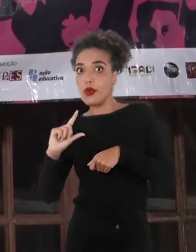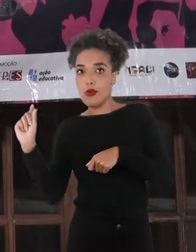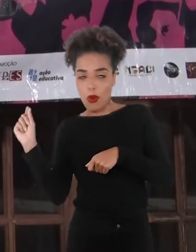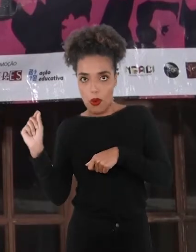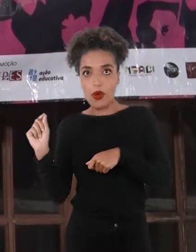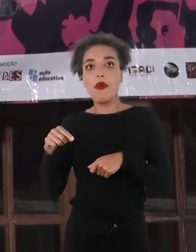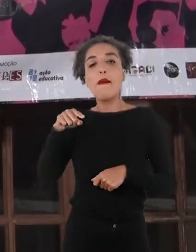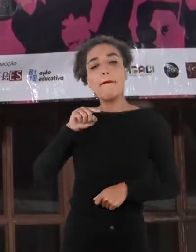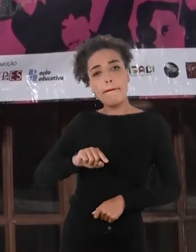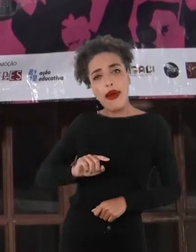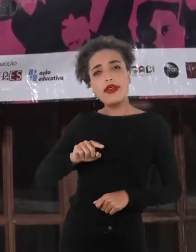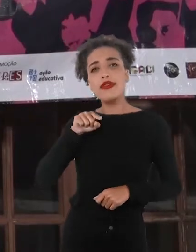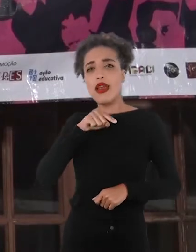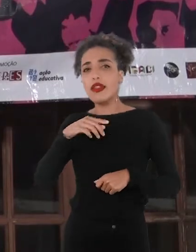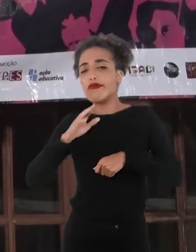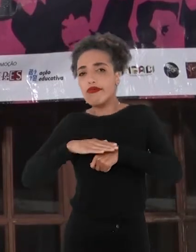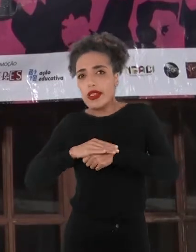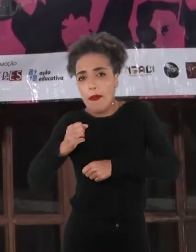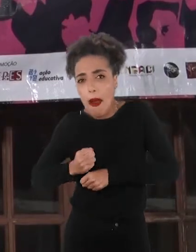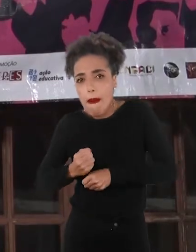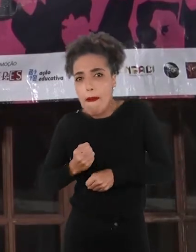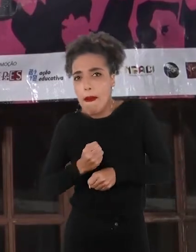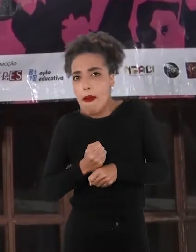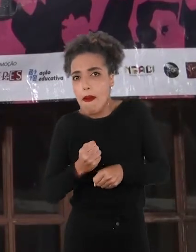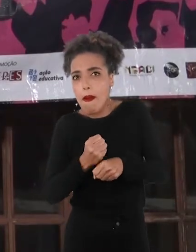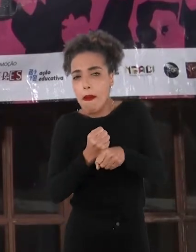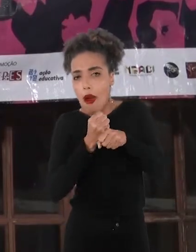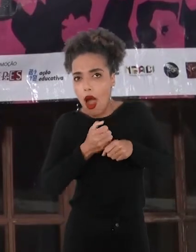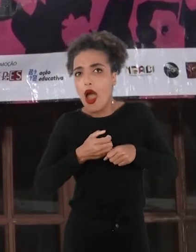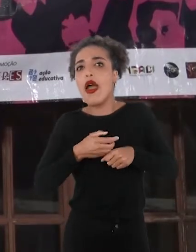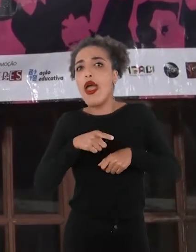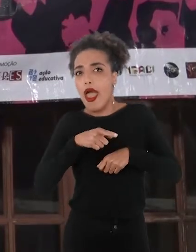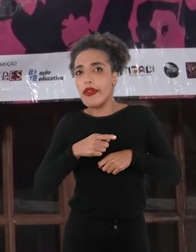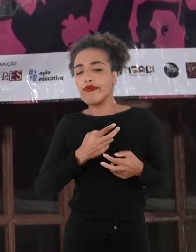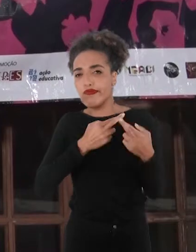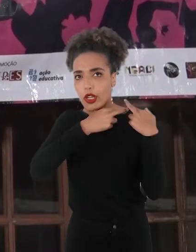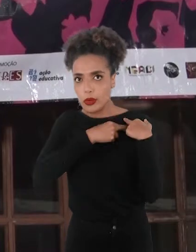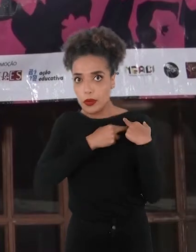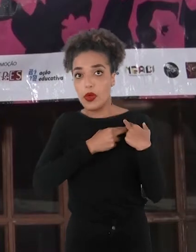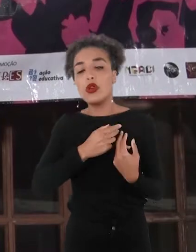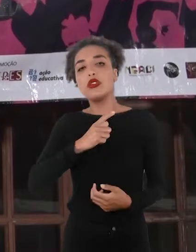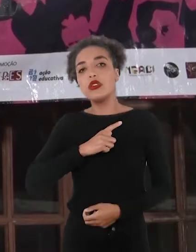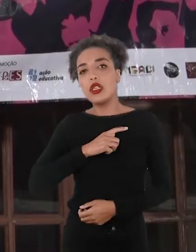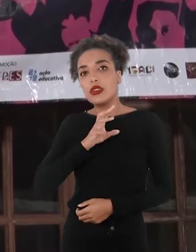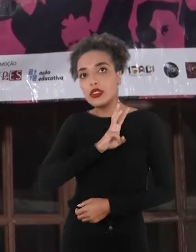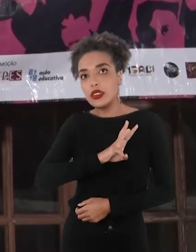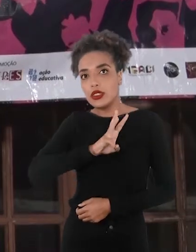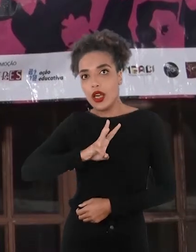Ela conduziu essa construção. Então, aqui tem um site que ainda vai ser...